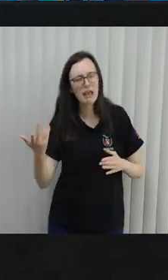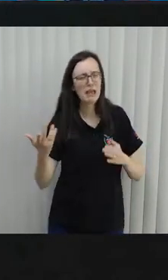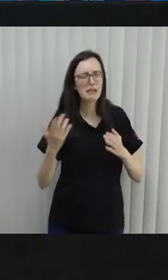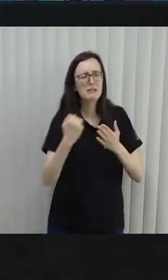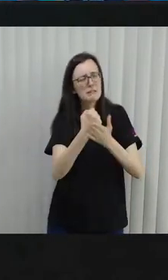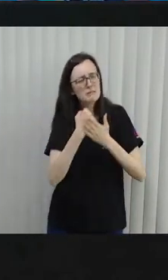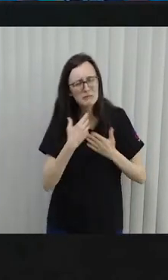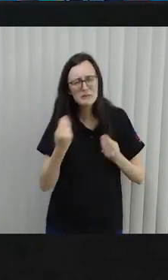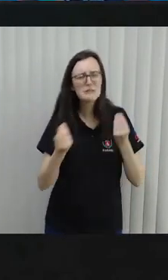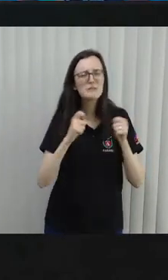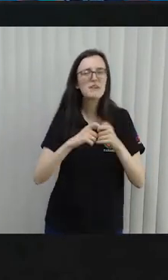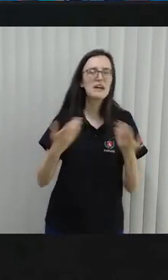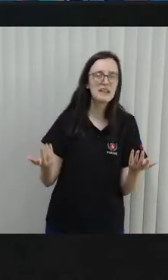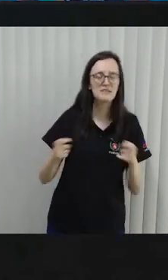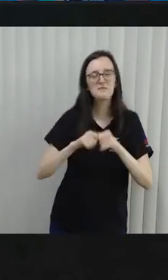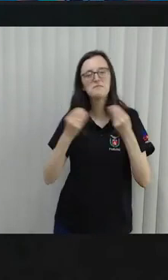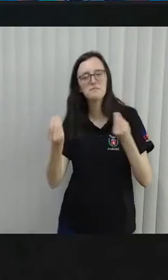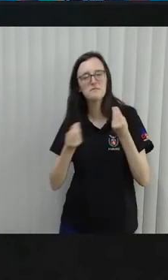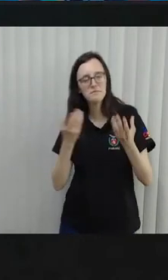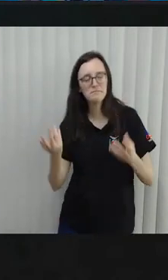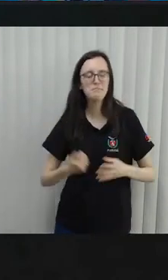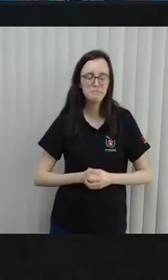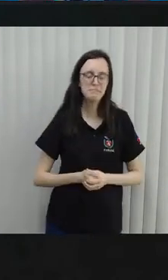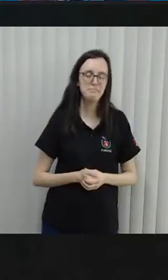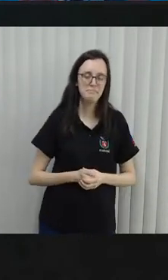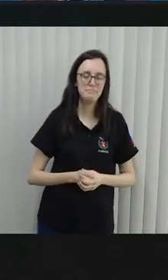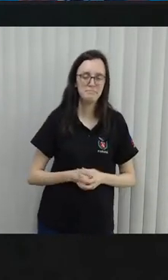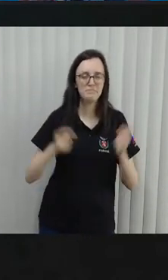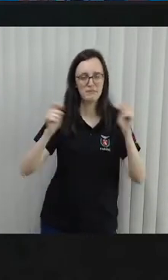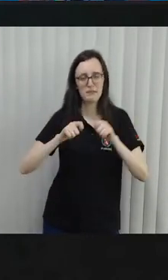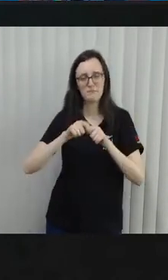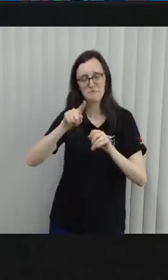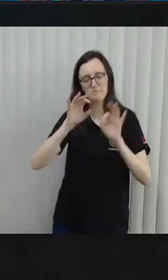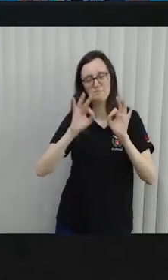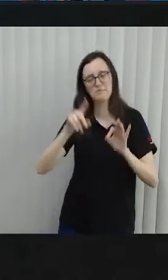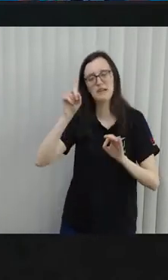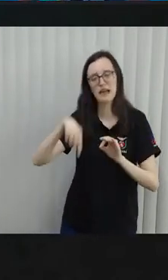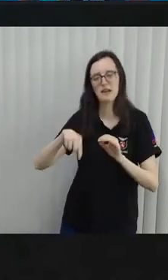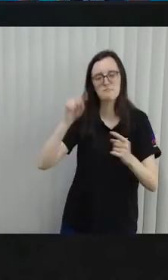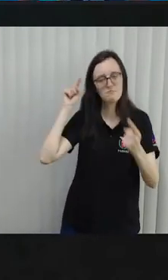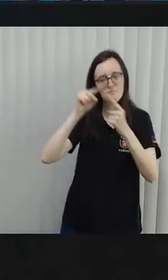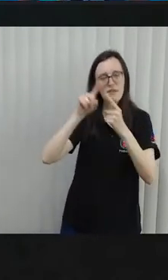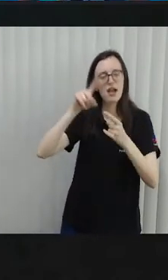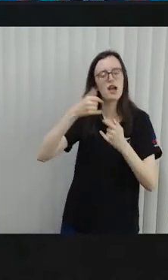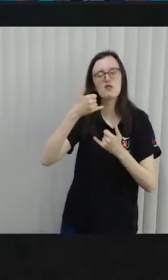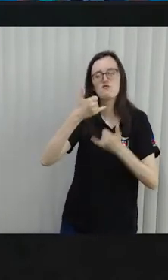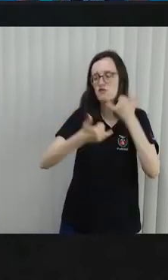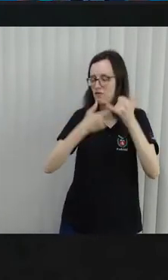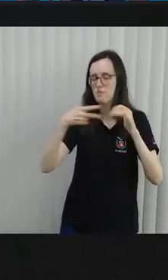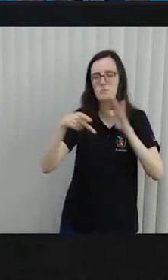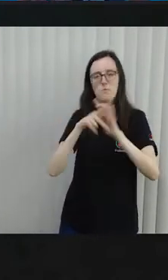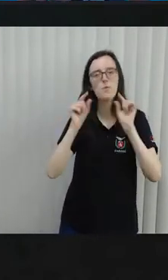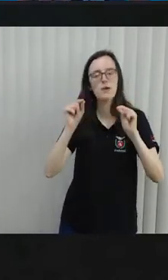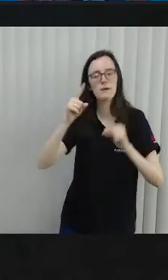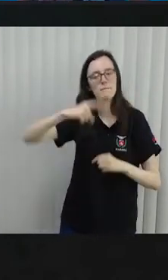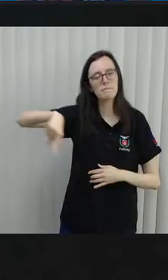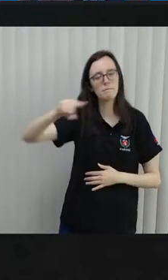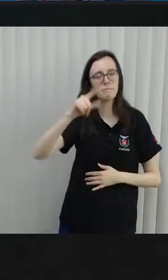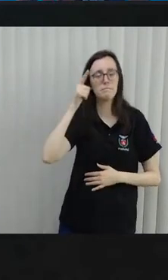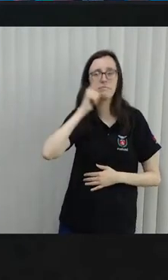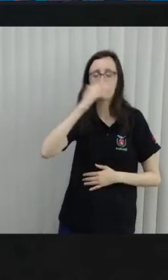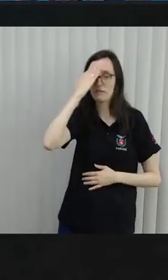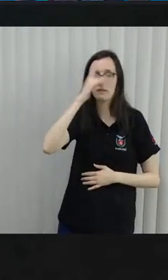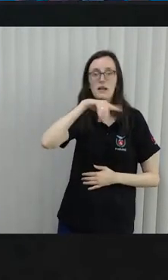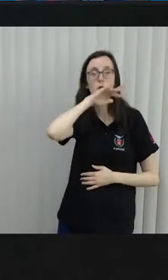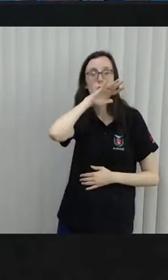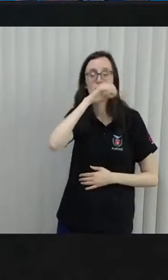como é que eu faço isso, como é que eu faço aquilo? E a ideia aí é fazer uma iniciativa de um jogo que eles... É muito ruim